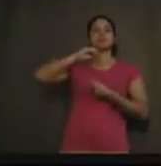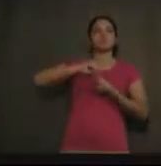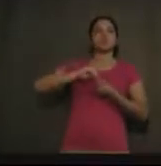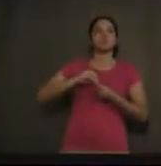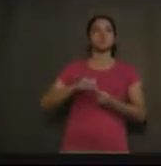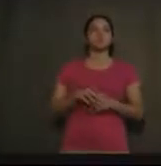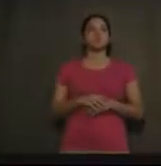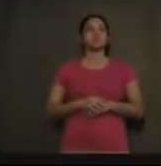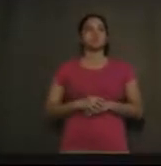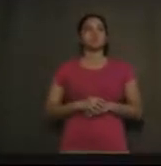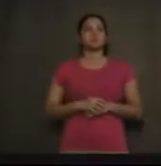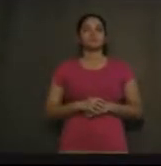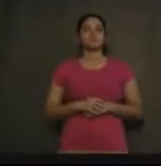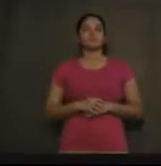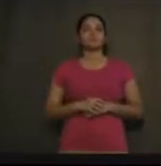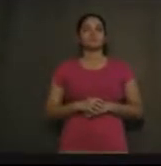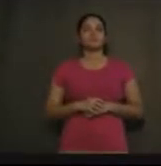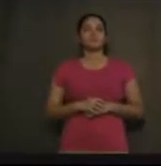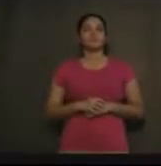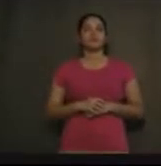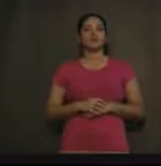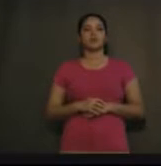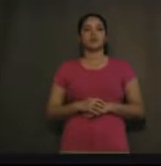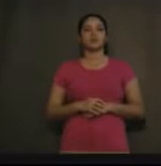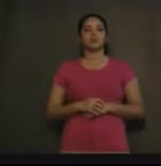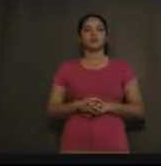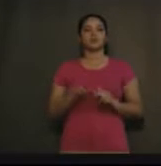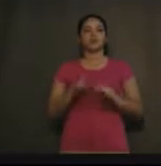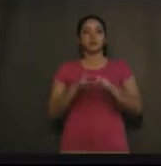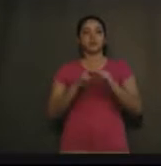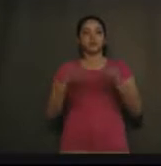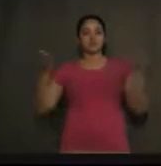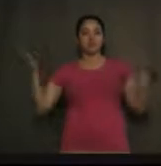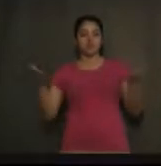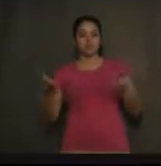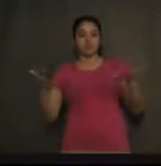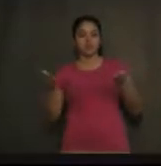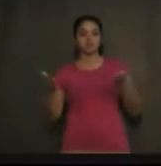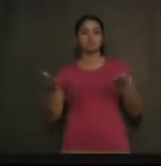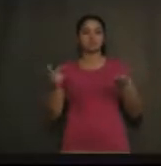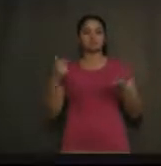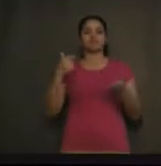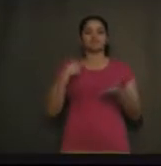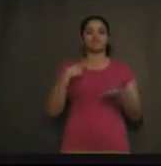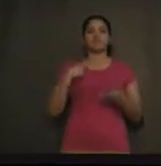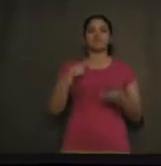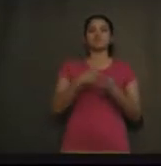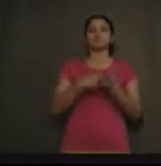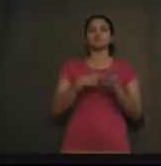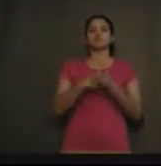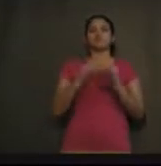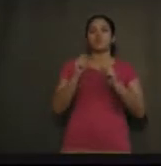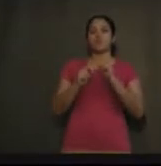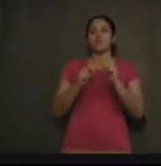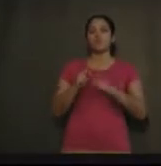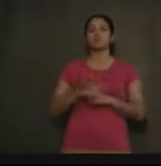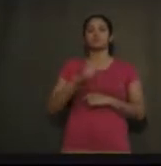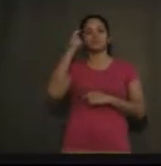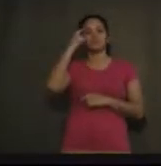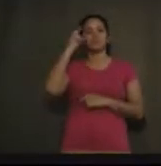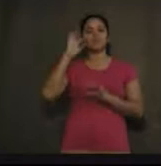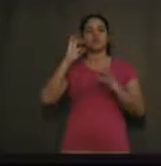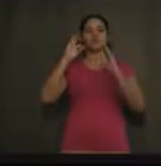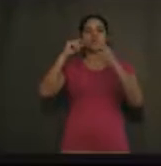E o que eu vou fazer hoje é de alguma forma, desse conjunto de